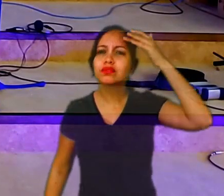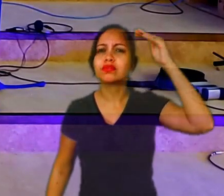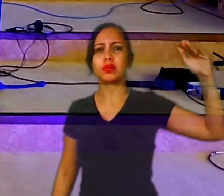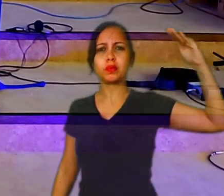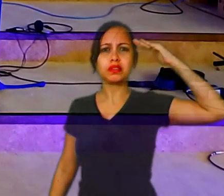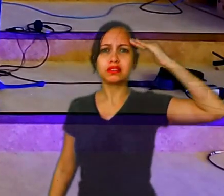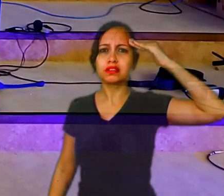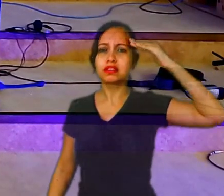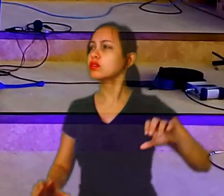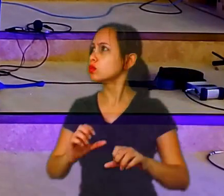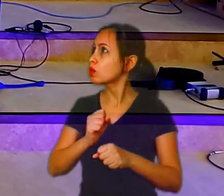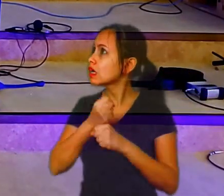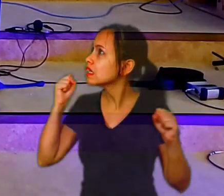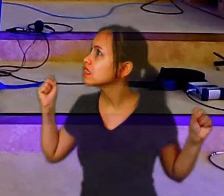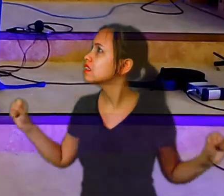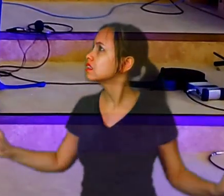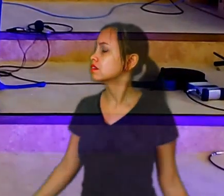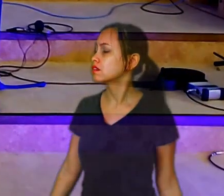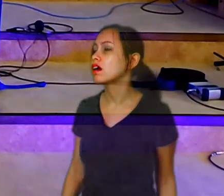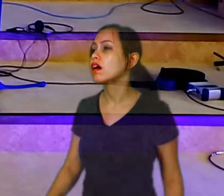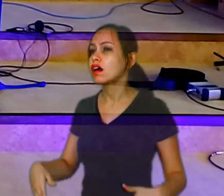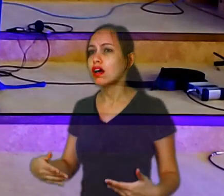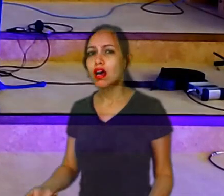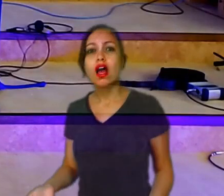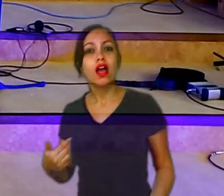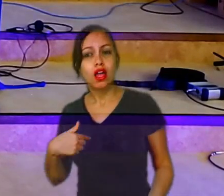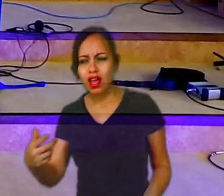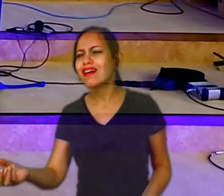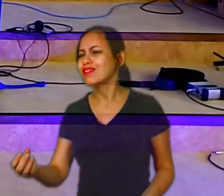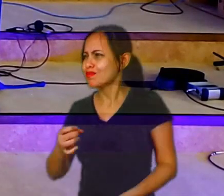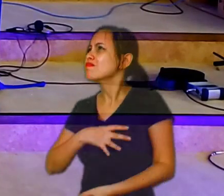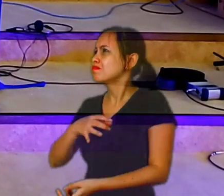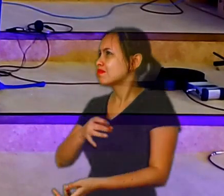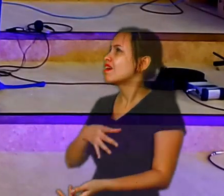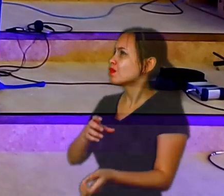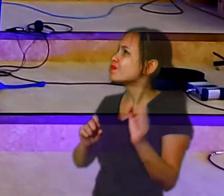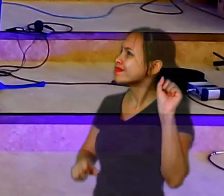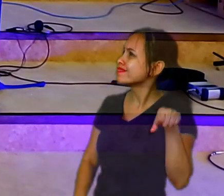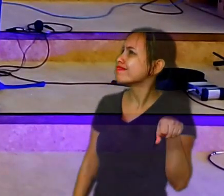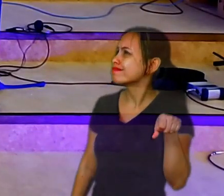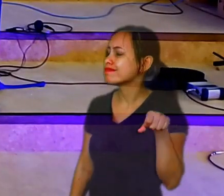exército enorme de pessoas, ele impõe medo.